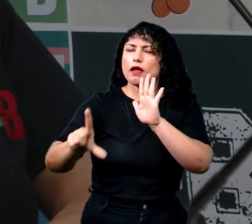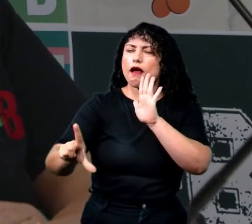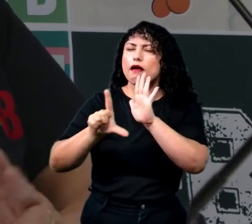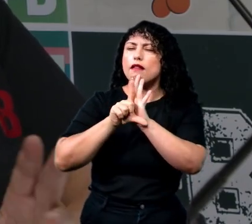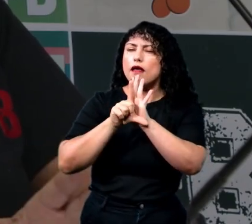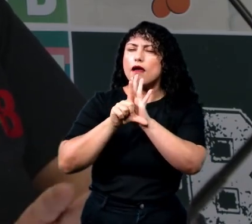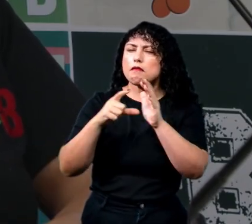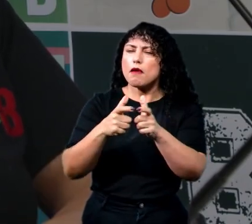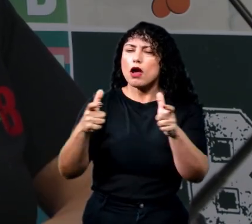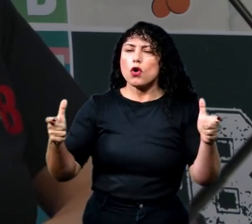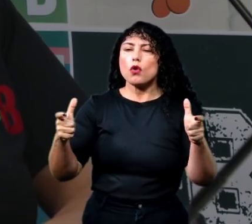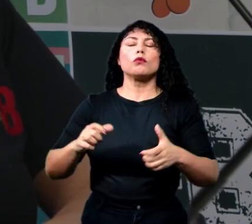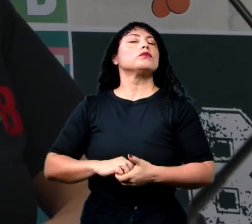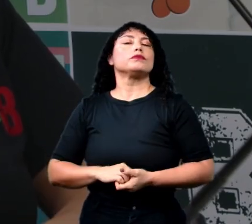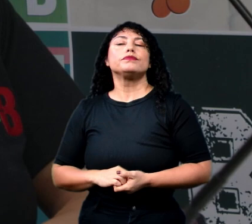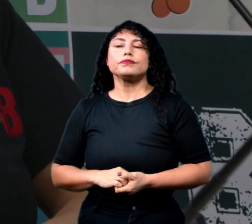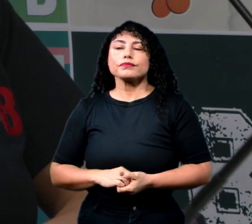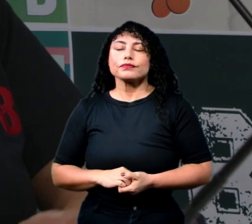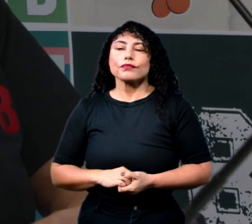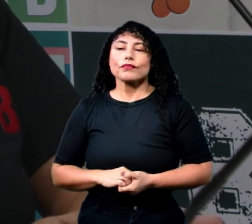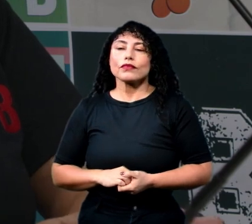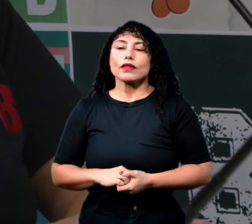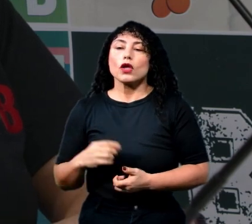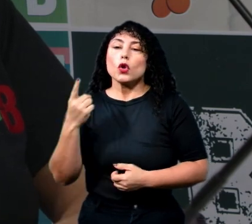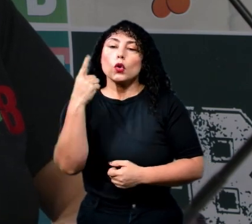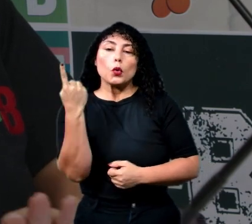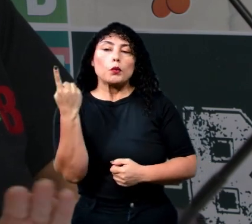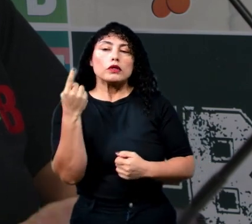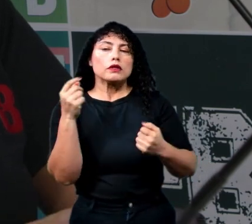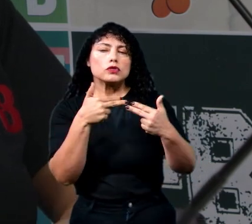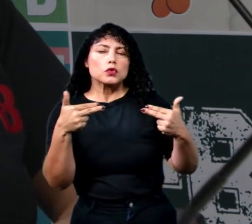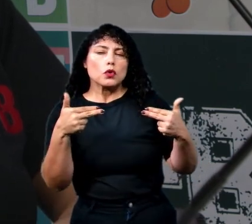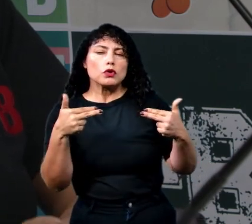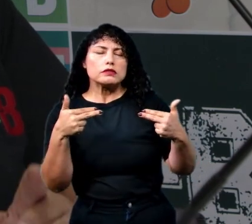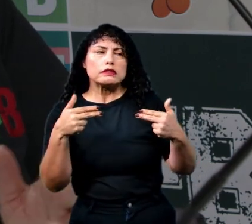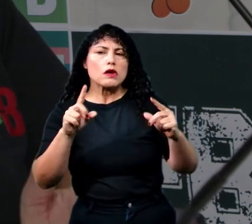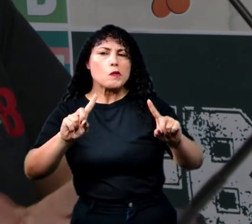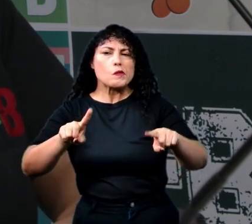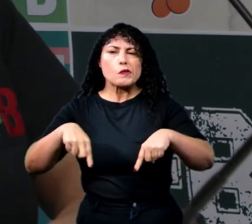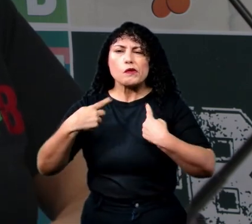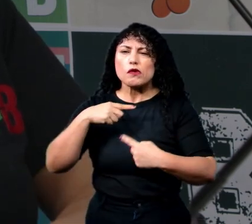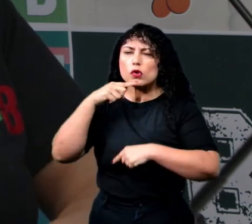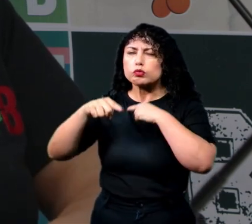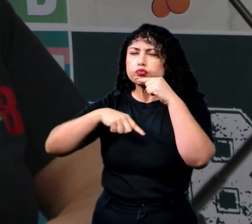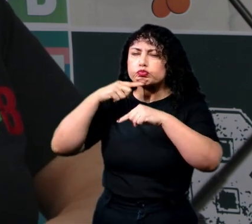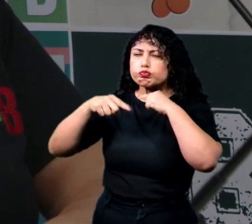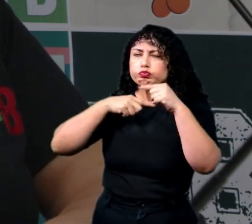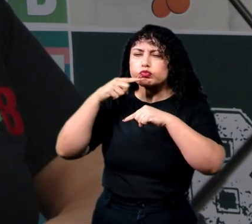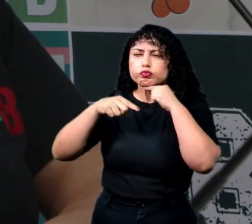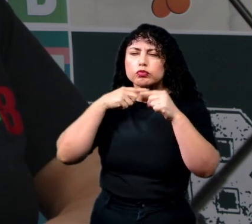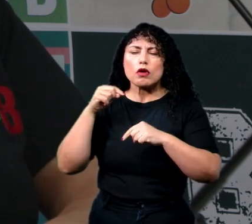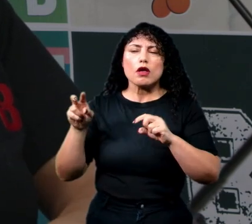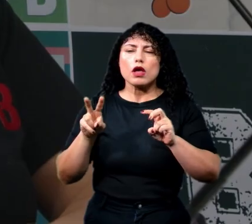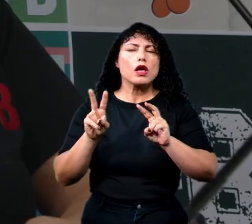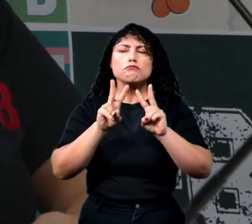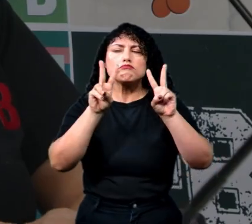lei maior. E aí uma das questões que geralmente causam dúvida é a respeito